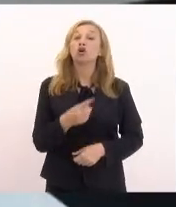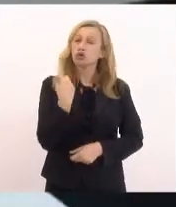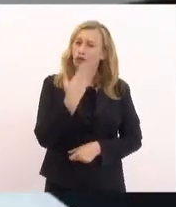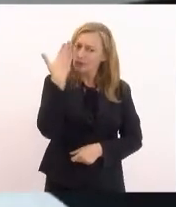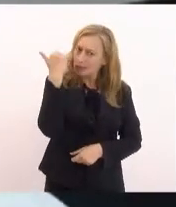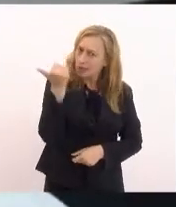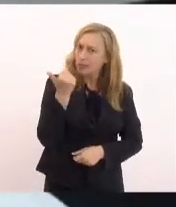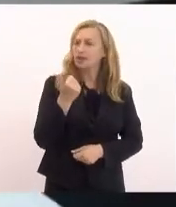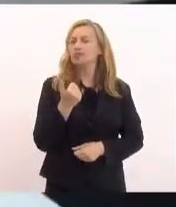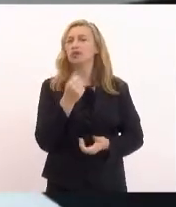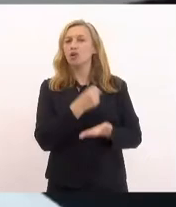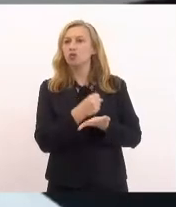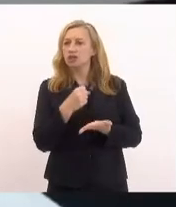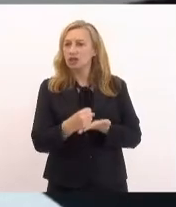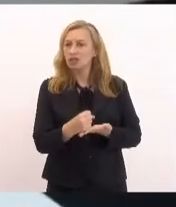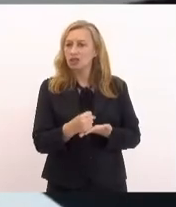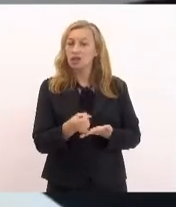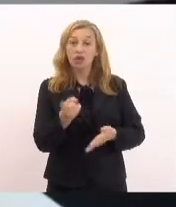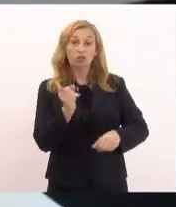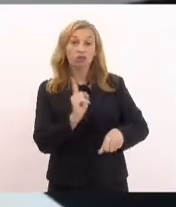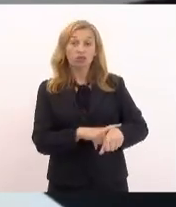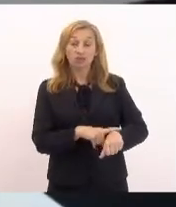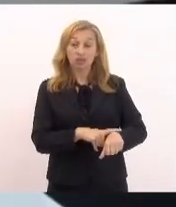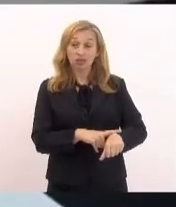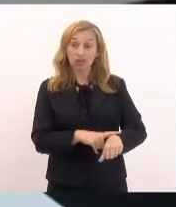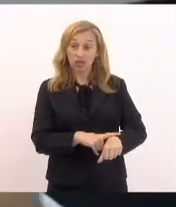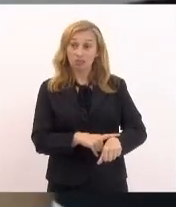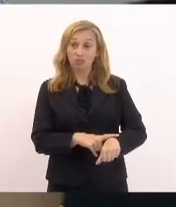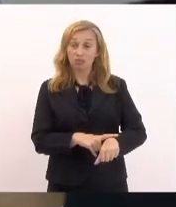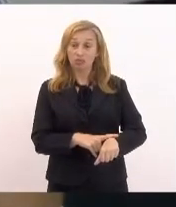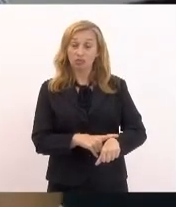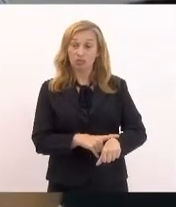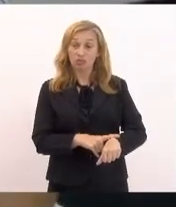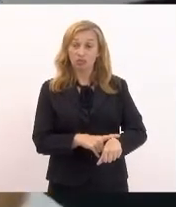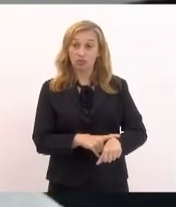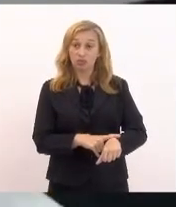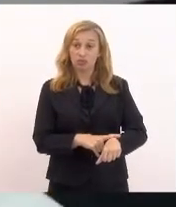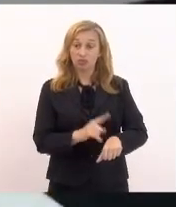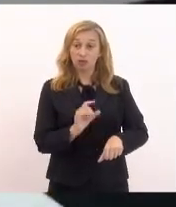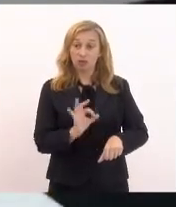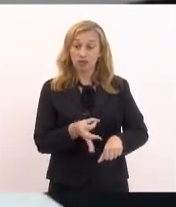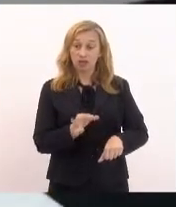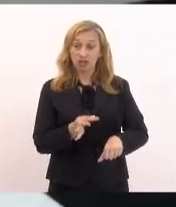sabemos que a contratação por tempo determinado, né, tem